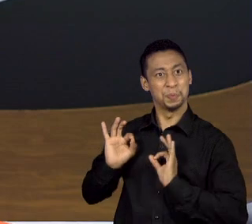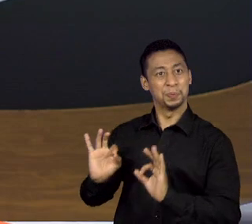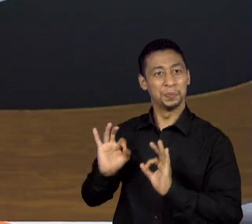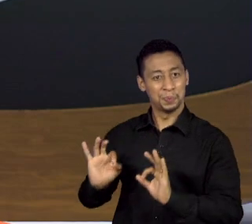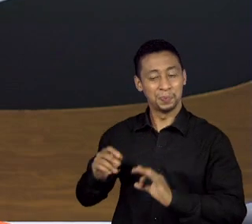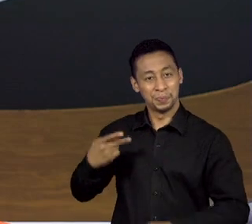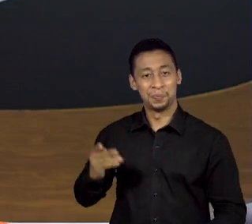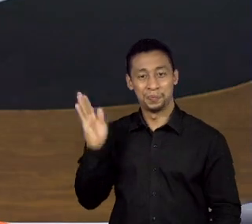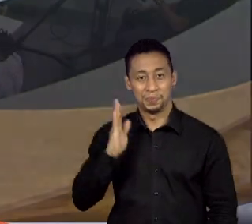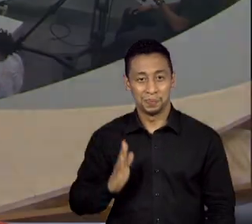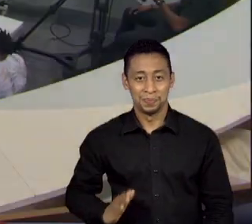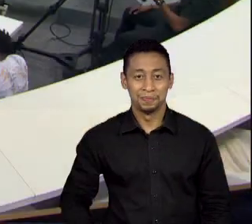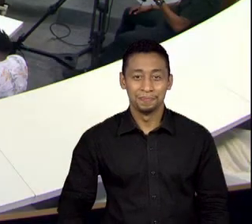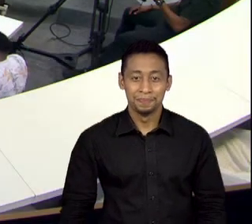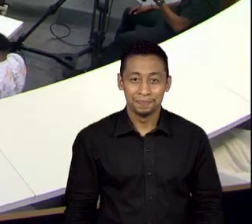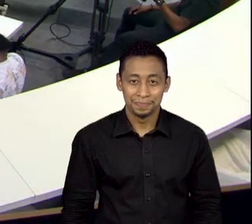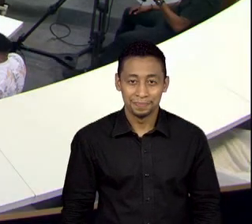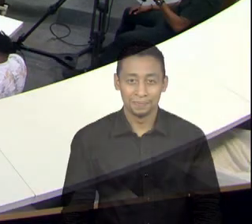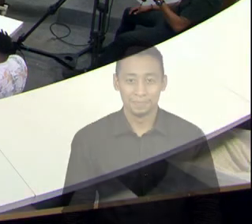audiovisual.